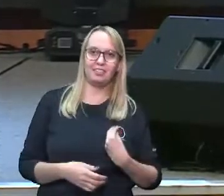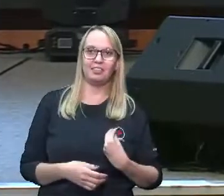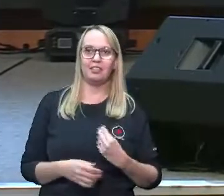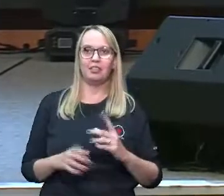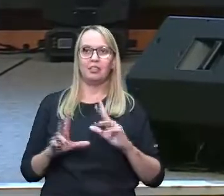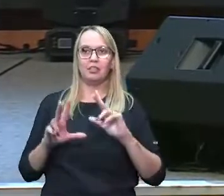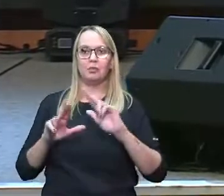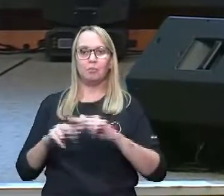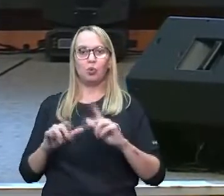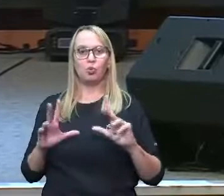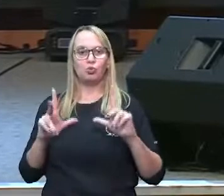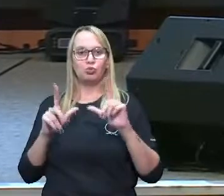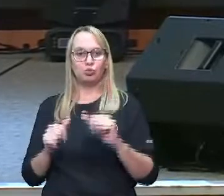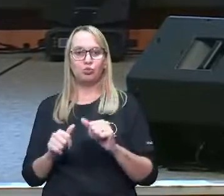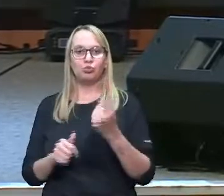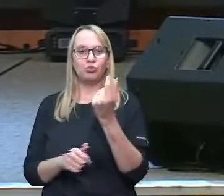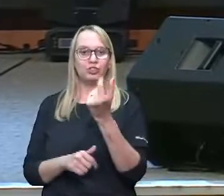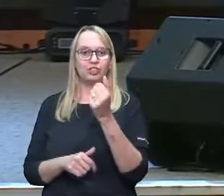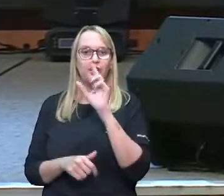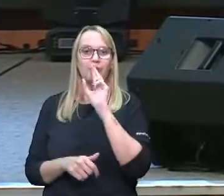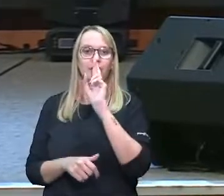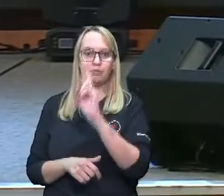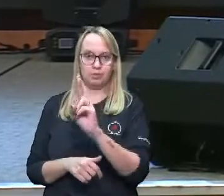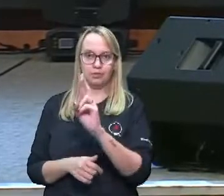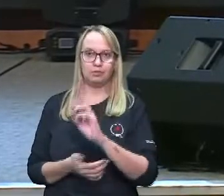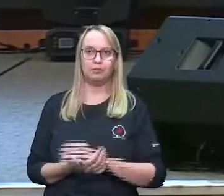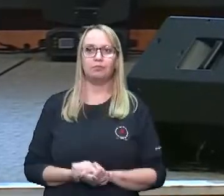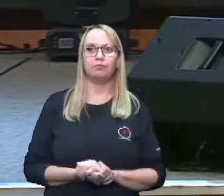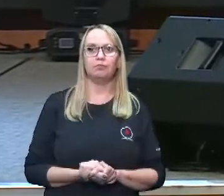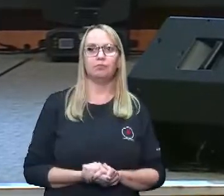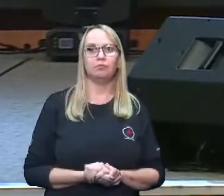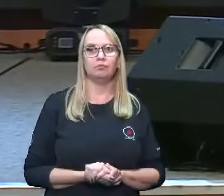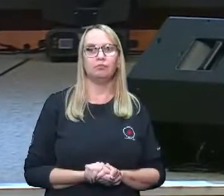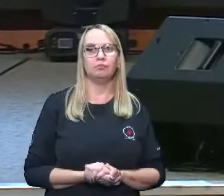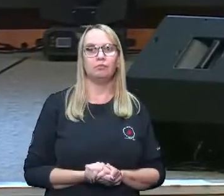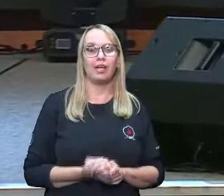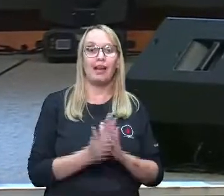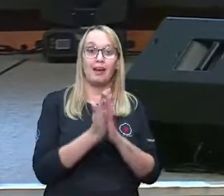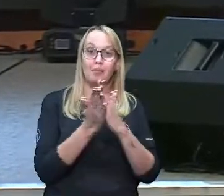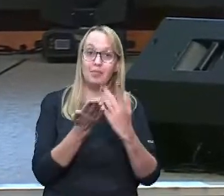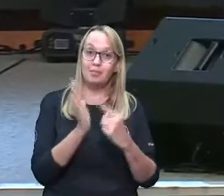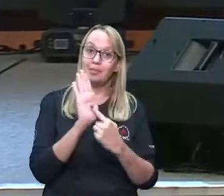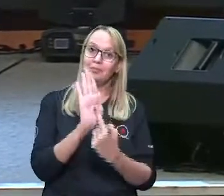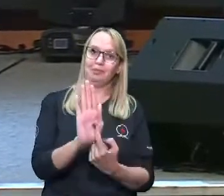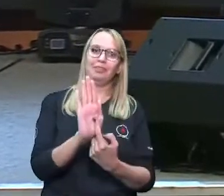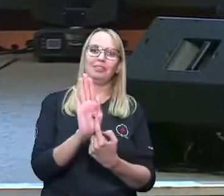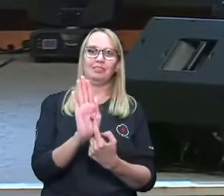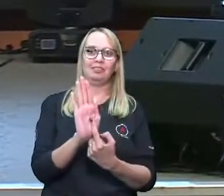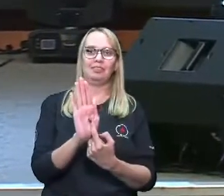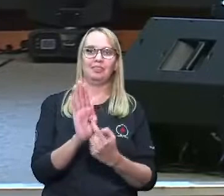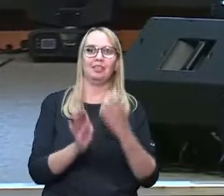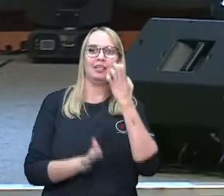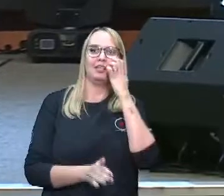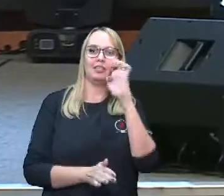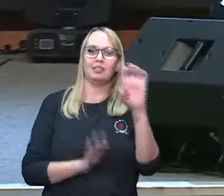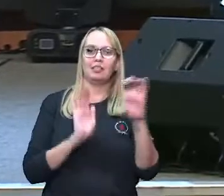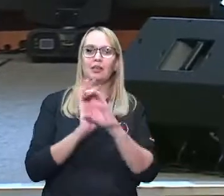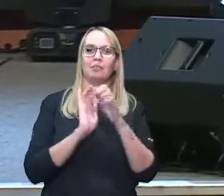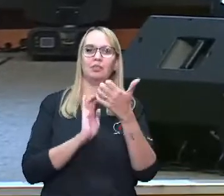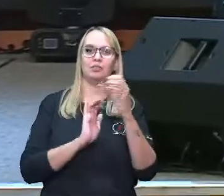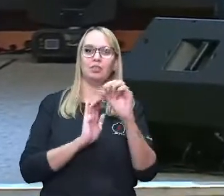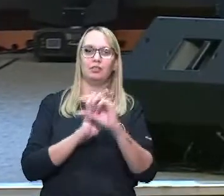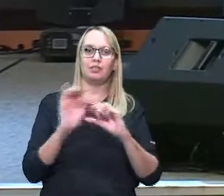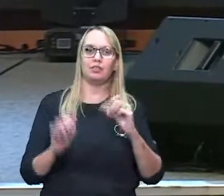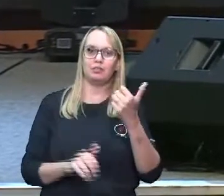tudo o dinheiro responde. Não está no meu livro isso, está na Bíblia. Eclesiastes